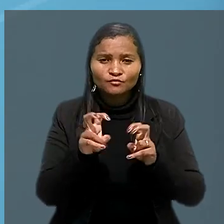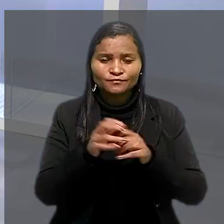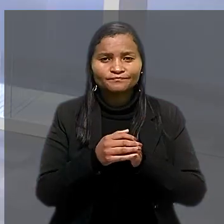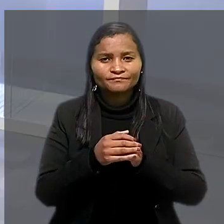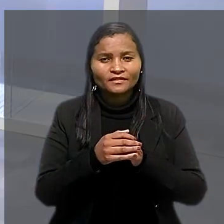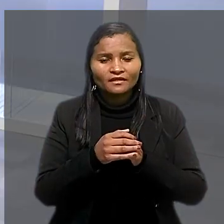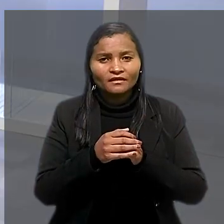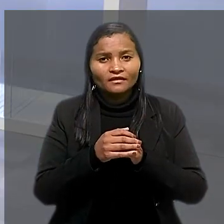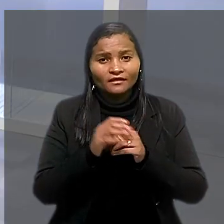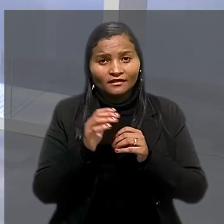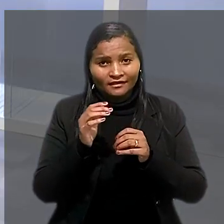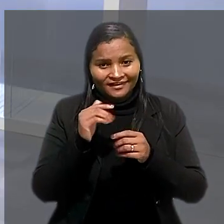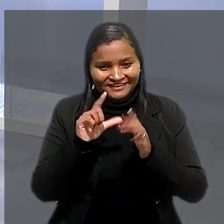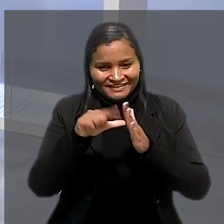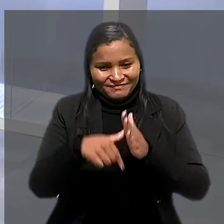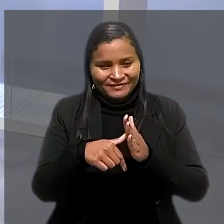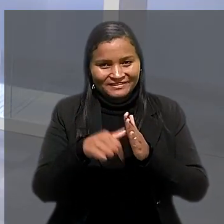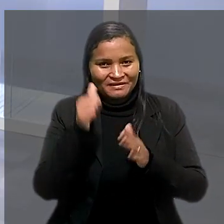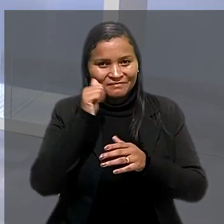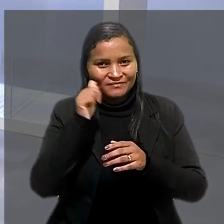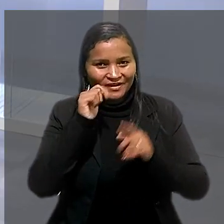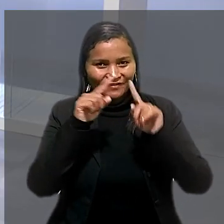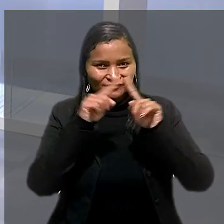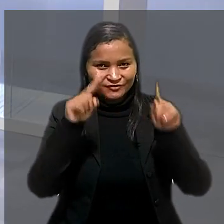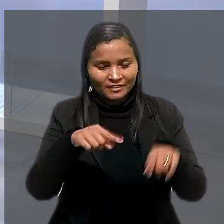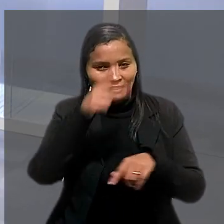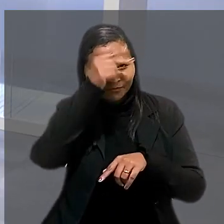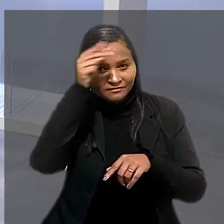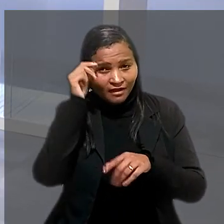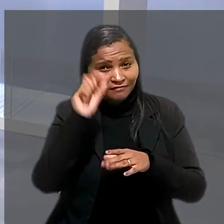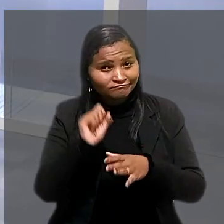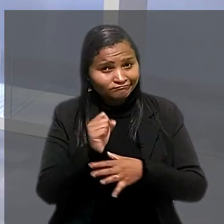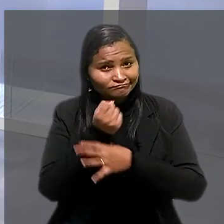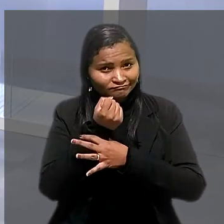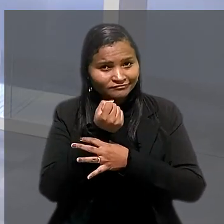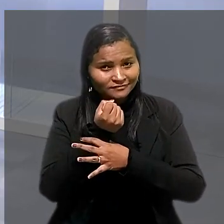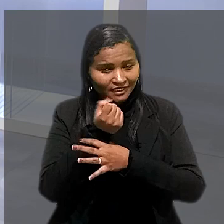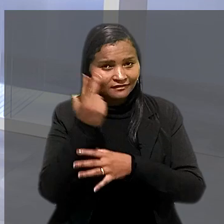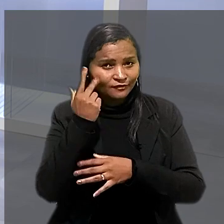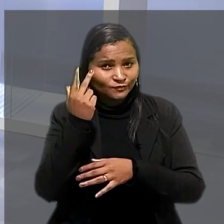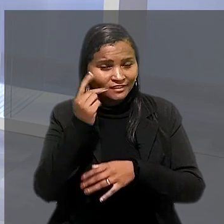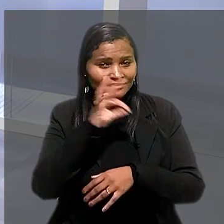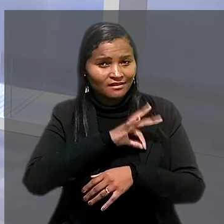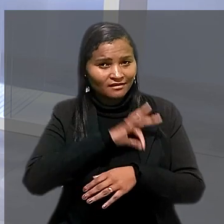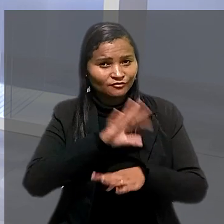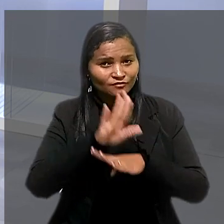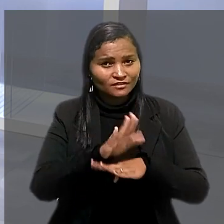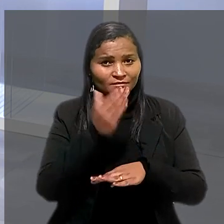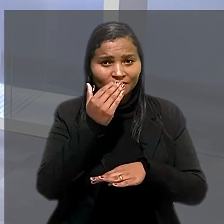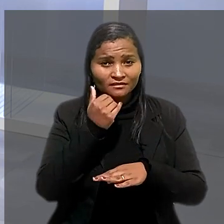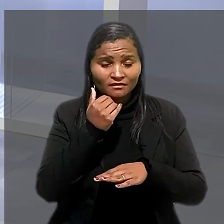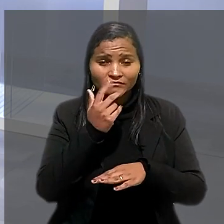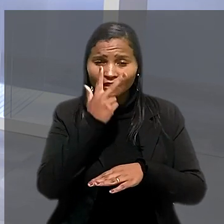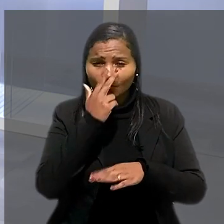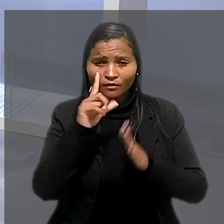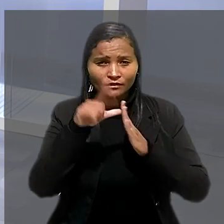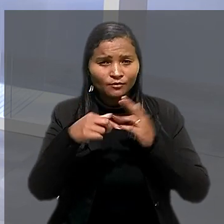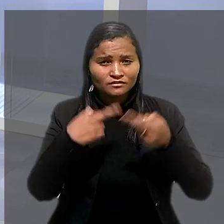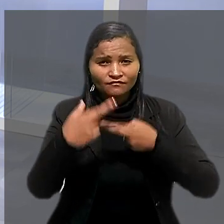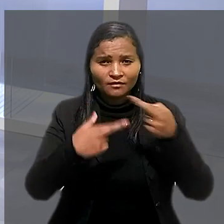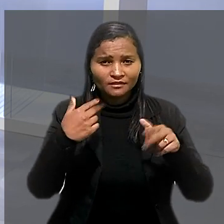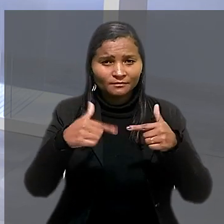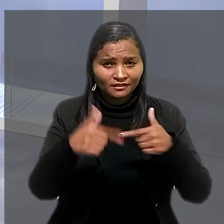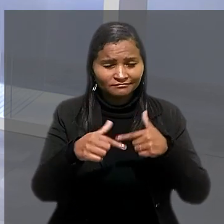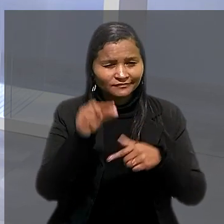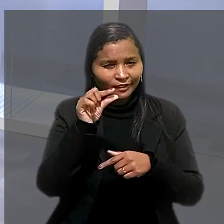assunto. A seguir, servidora municipal assegura a natureza salarial de auxílio alimentação, mesmo após a reforma